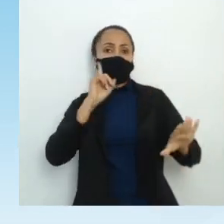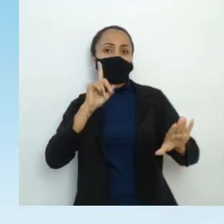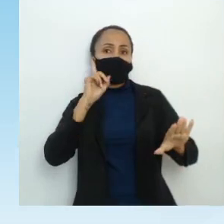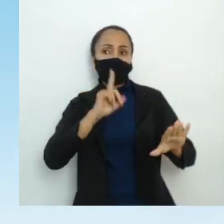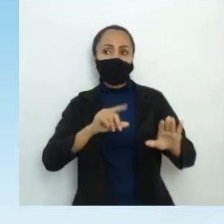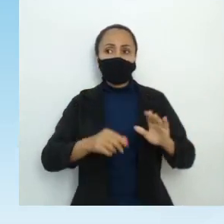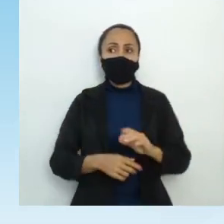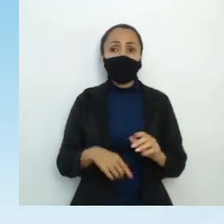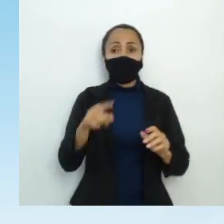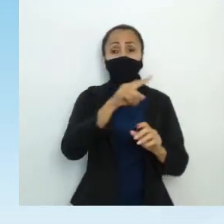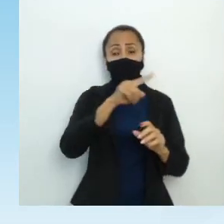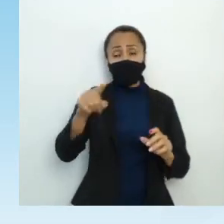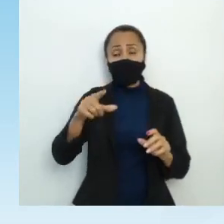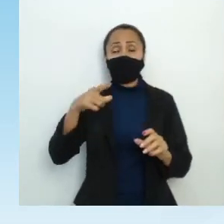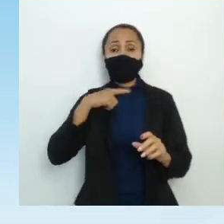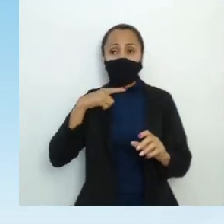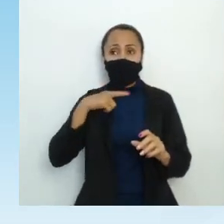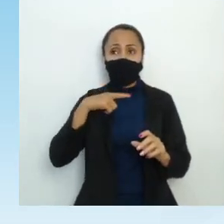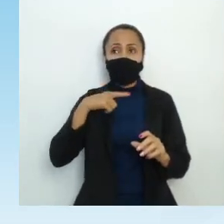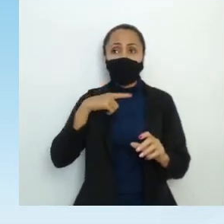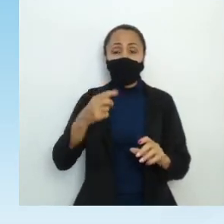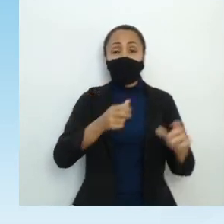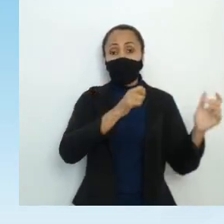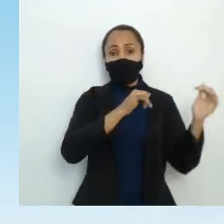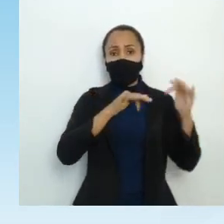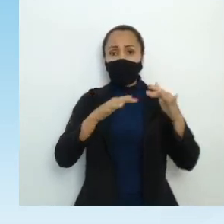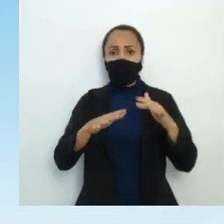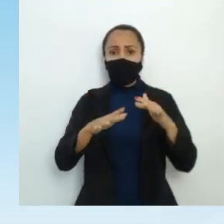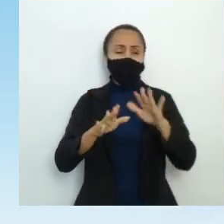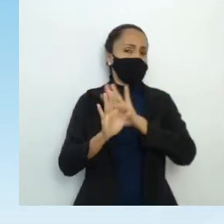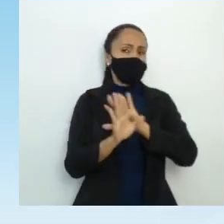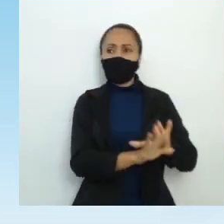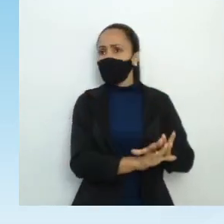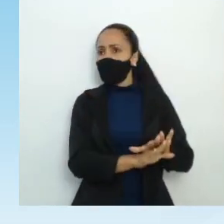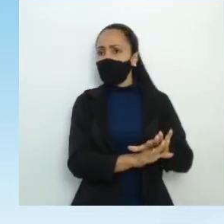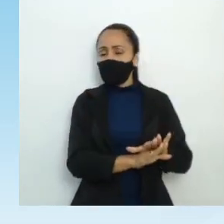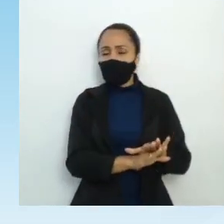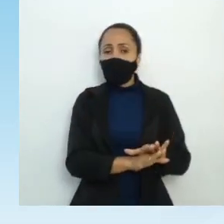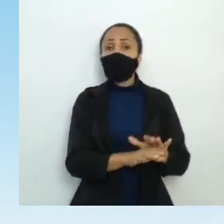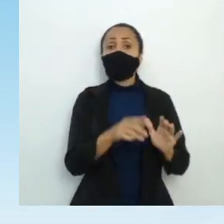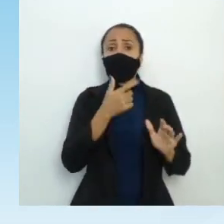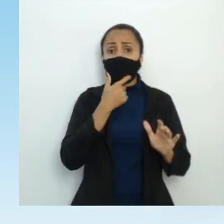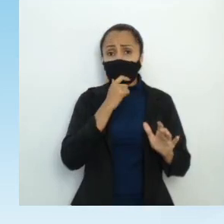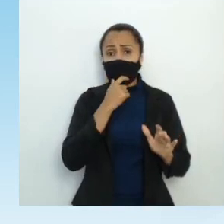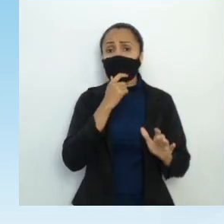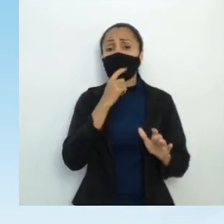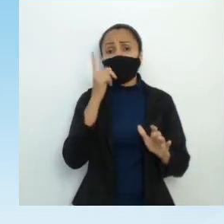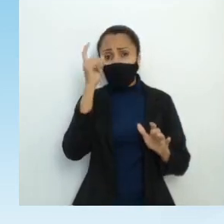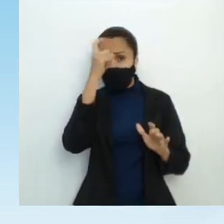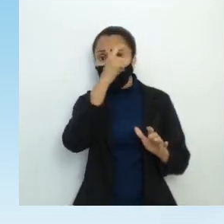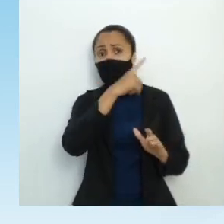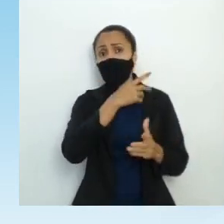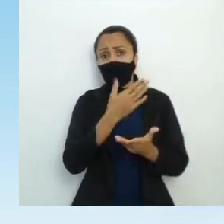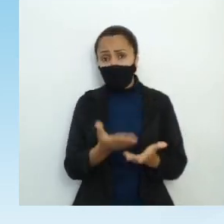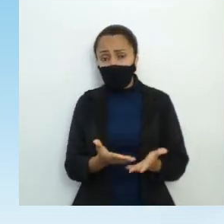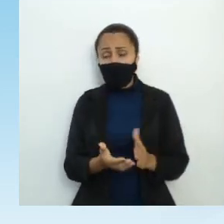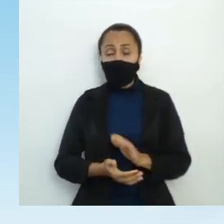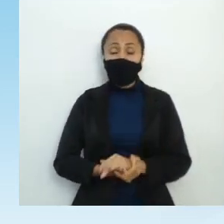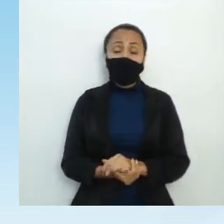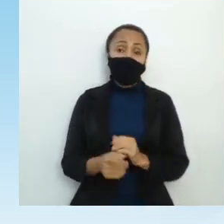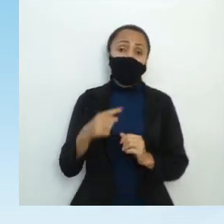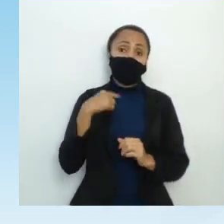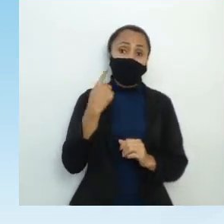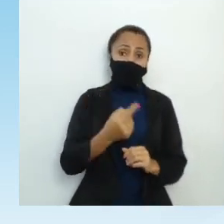você vai ter de fato, né, esses colonos dizendo não, chega. Né? A Inglaterra está pesando muito, a mão está muito pesada em cima de nós e a gente quer a